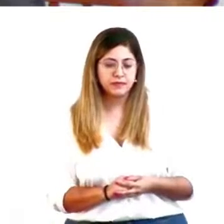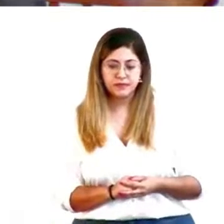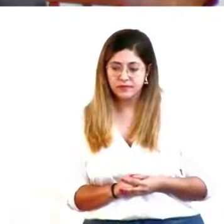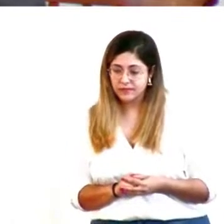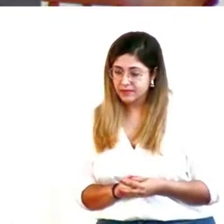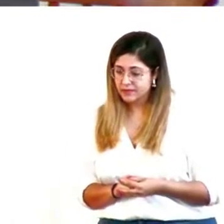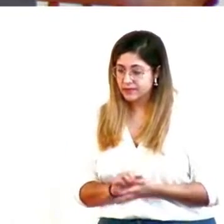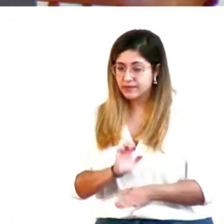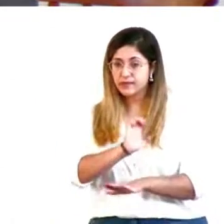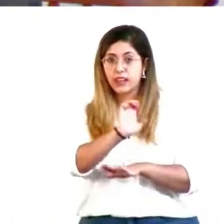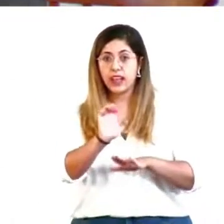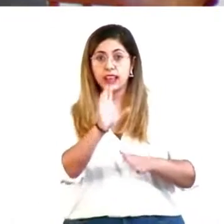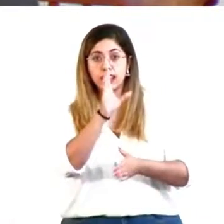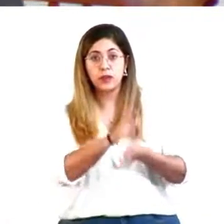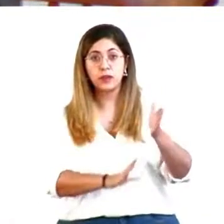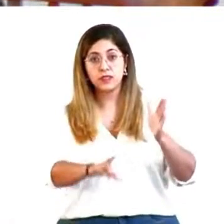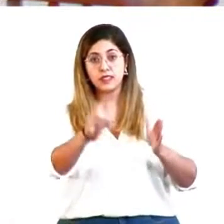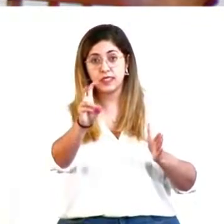Efésios, capítulo 5.